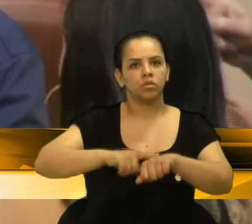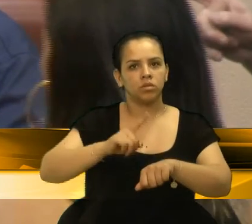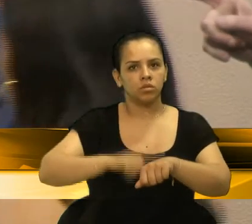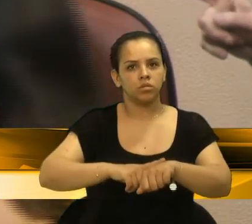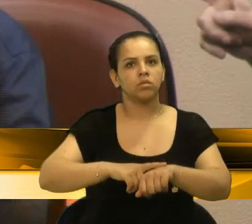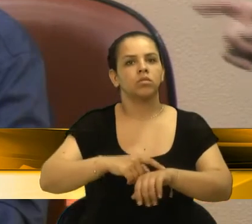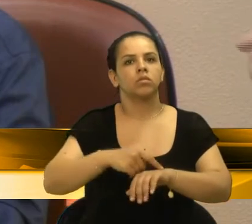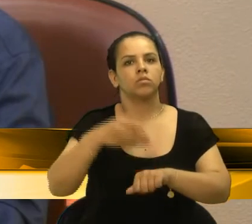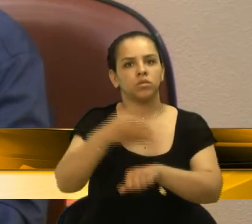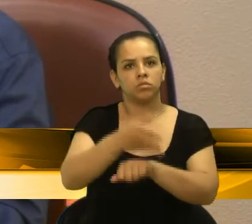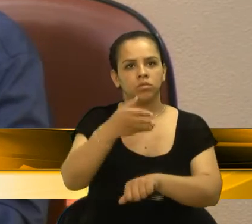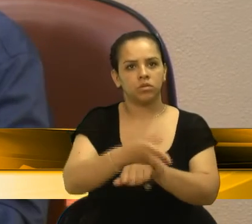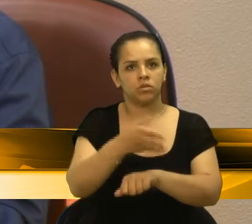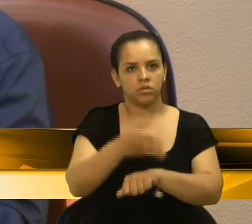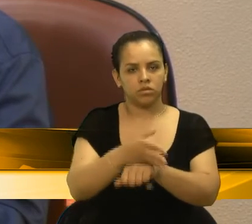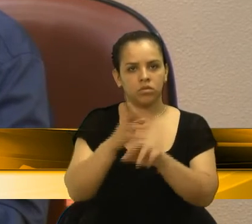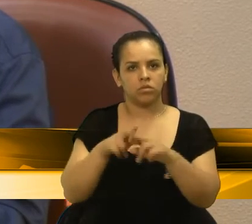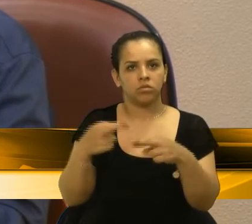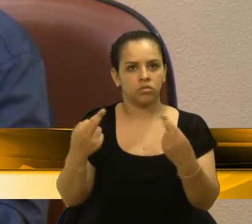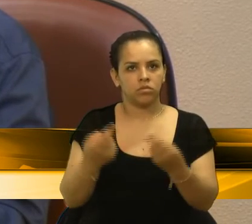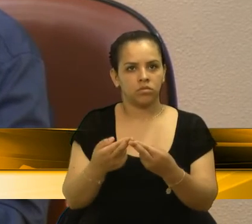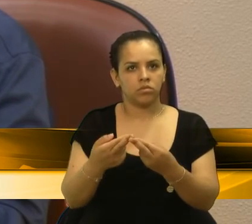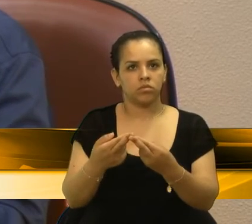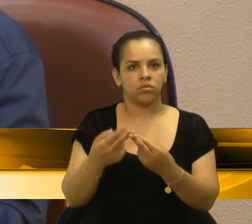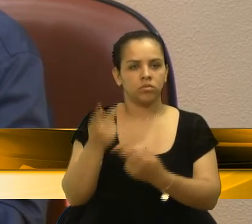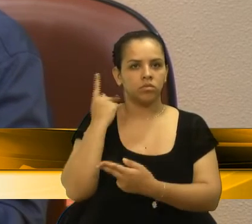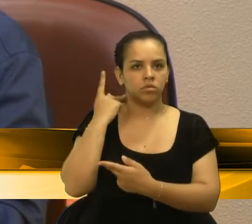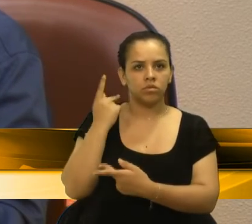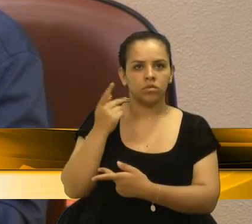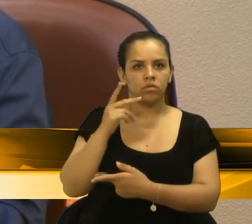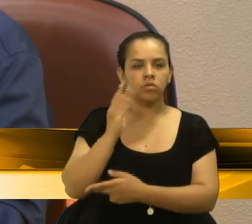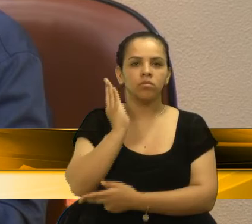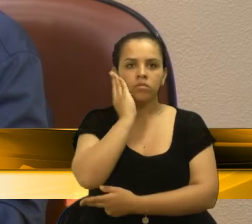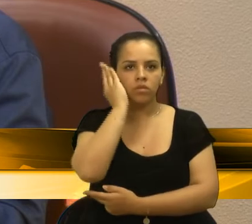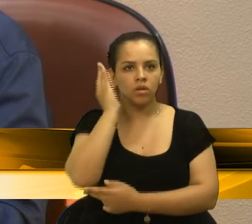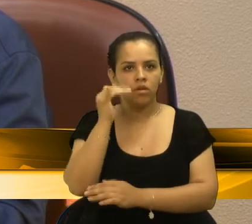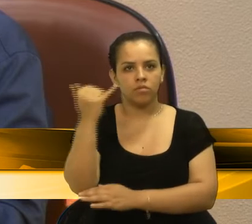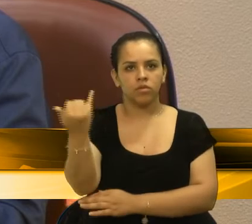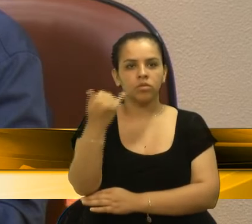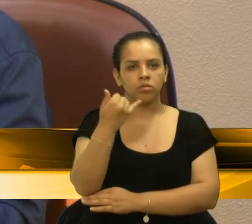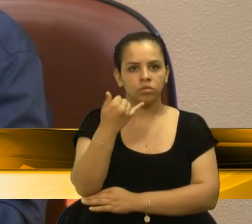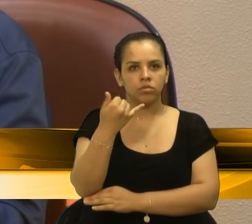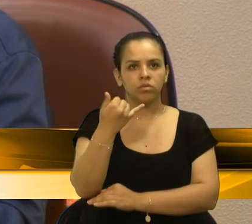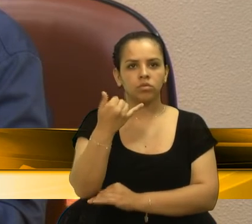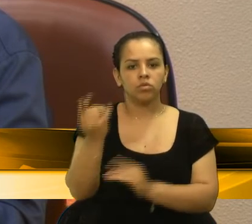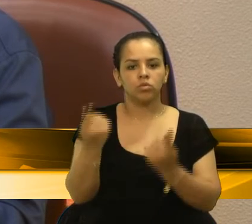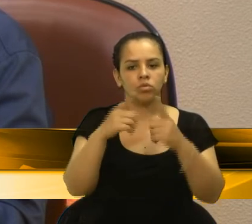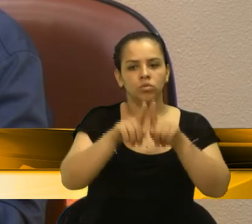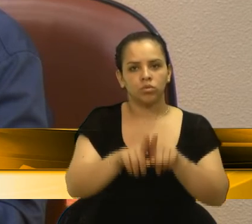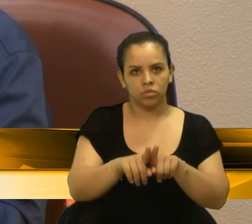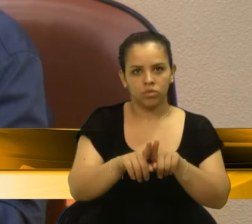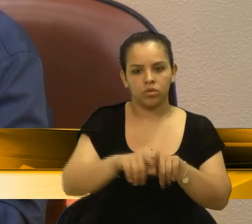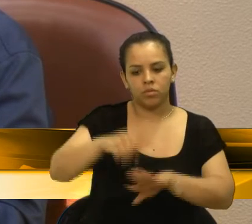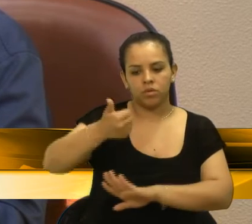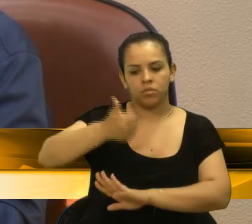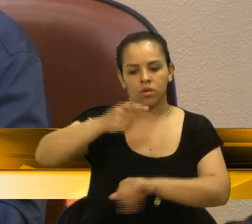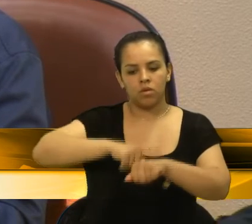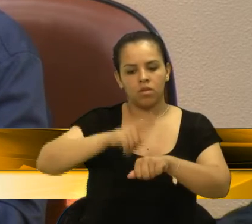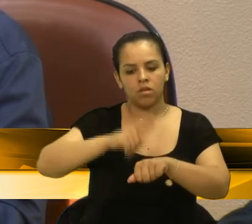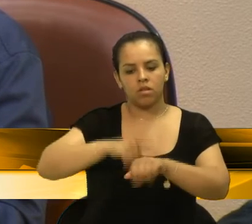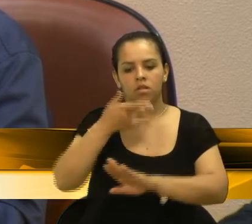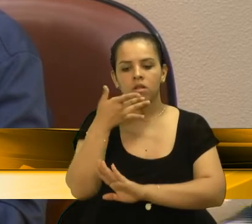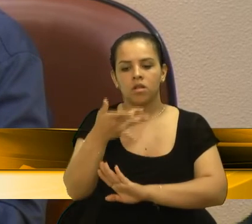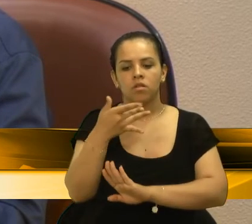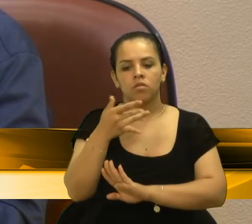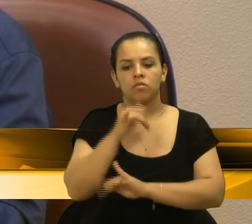prefeito municipal se fará presente em sua oitiva. A procuradora-geral do município e do prefeito municipal informou que será protocolado junto à Câmara Municipal na primeira hora da tarde,